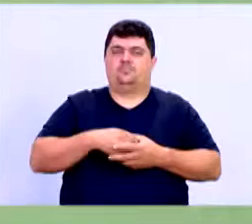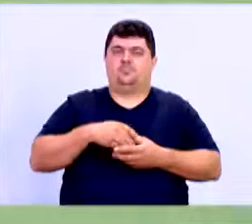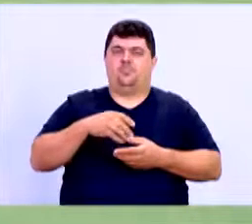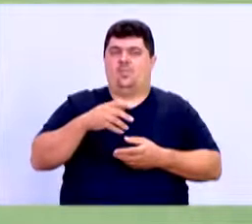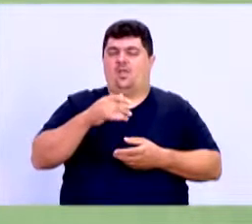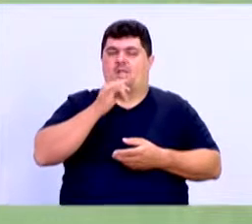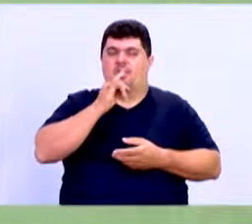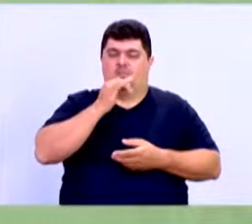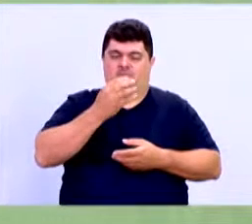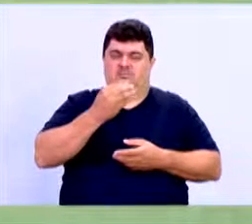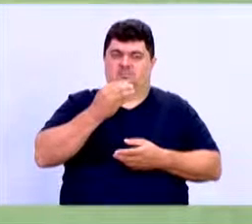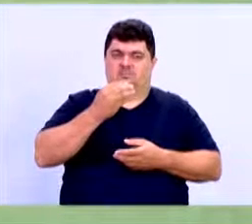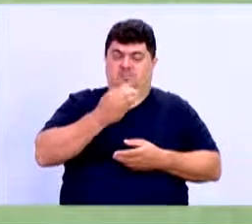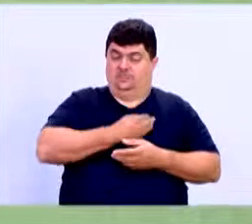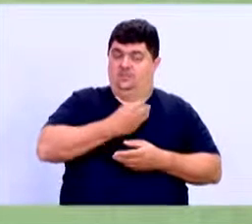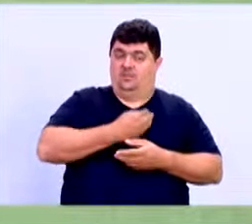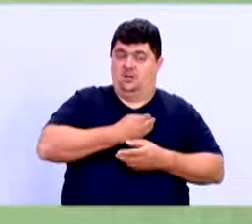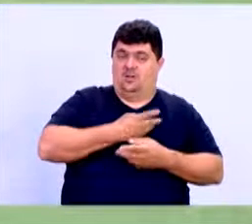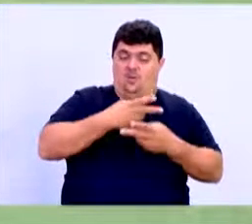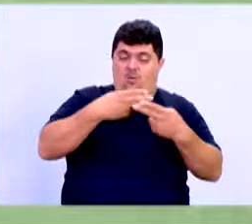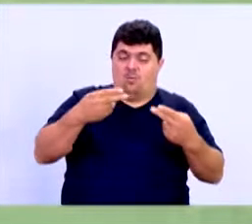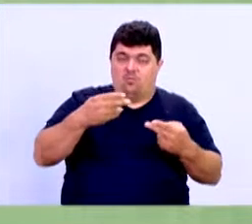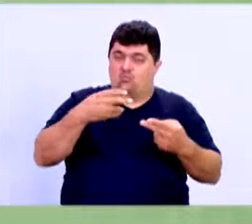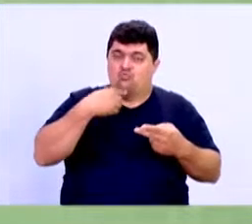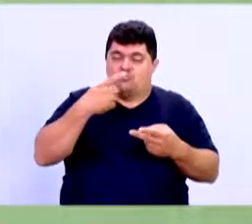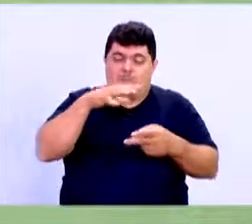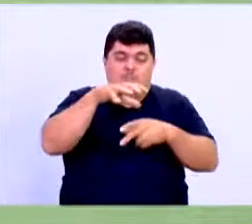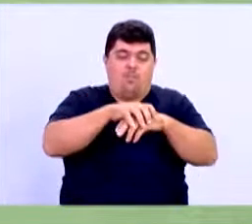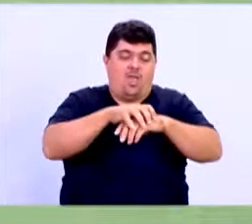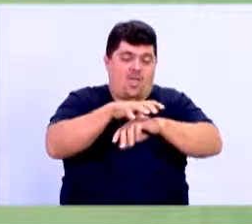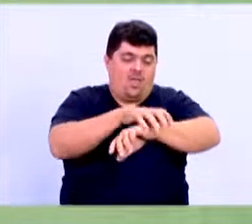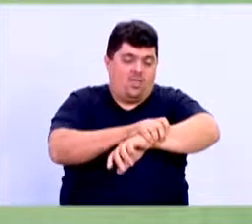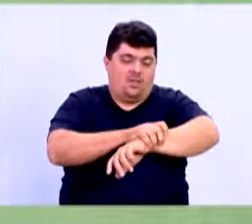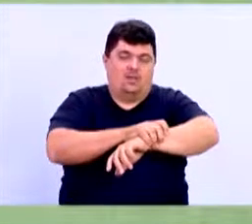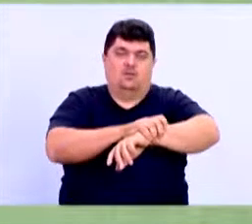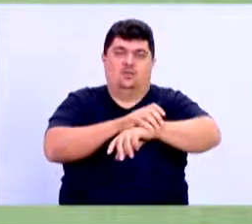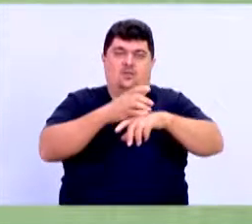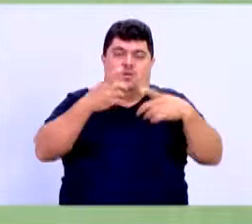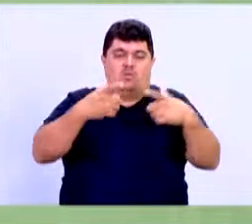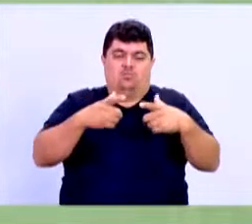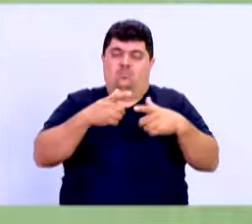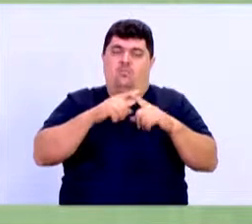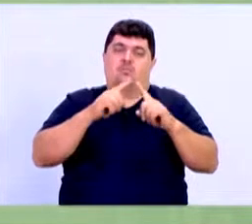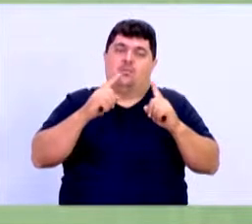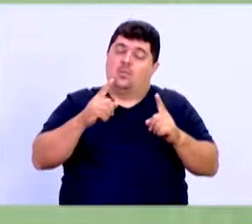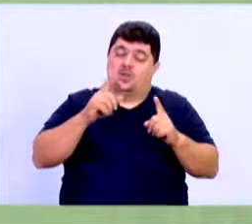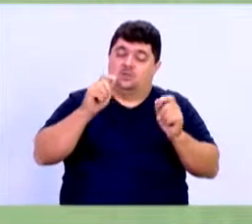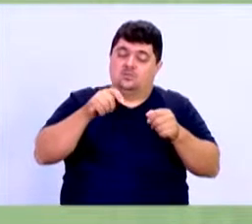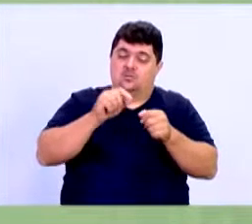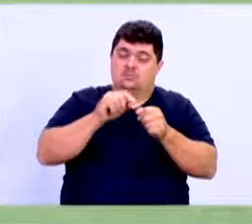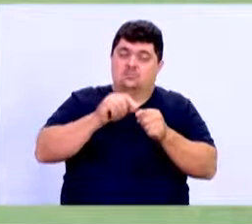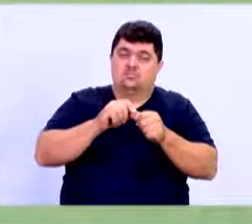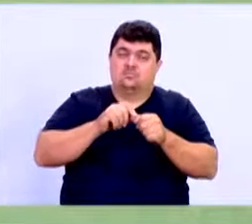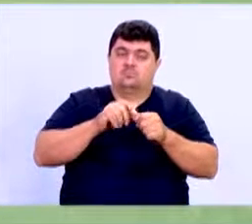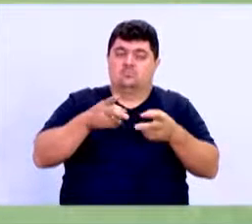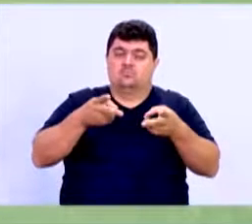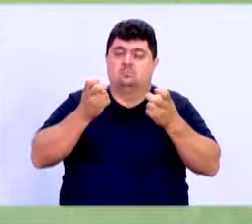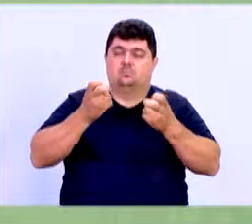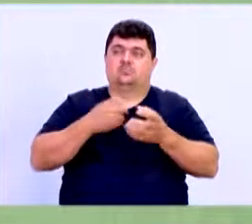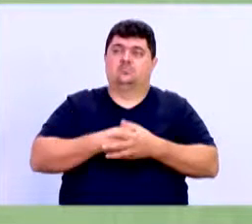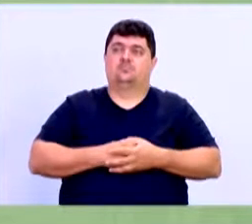externo ou real. Não são objetos físicos que ocupam o lugar no espaço. Há exemplos